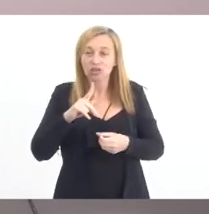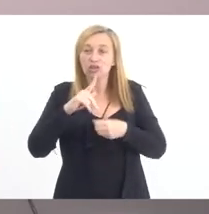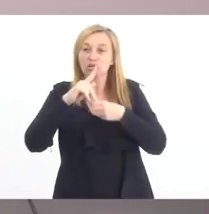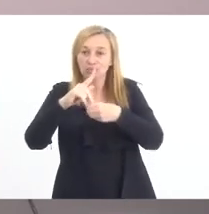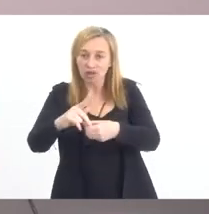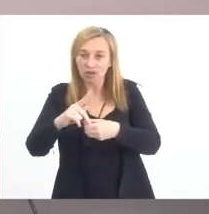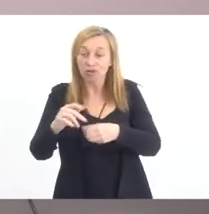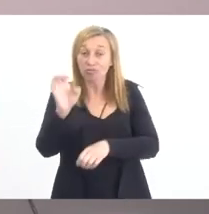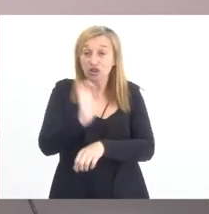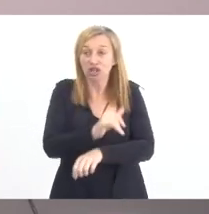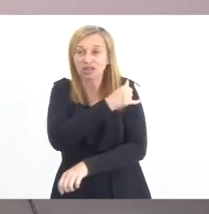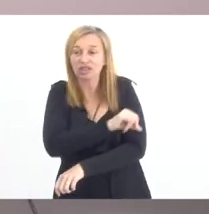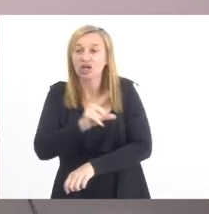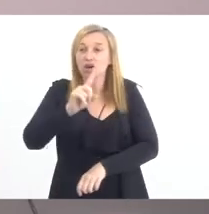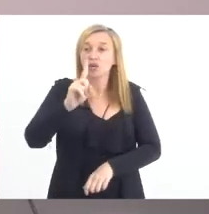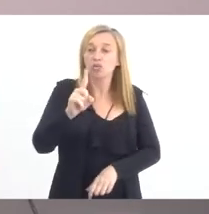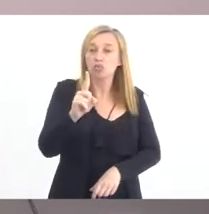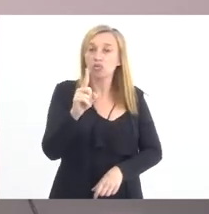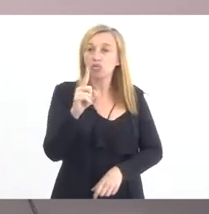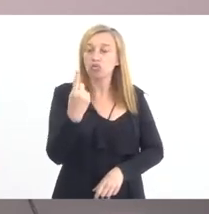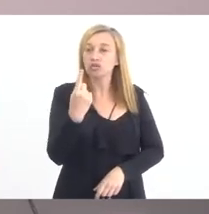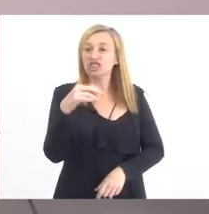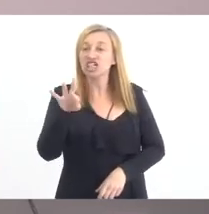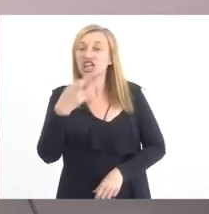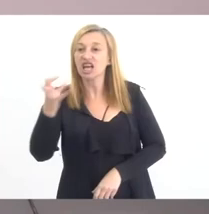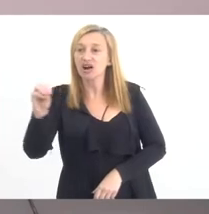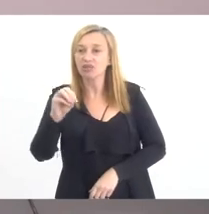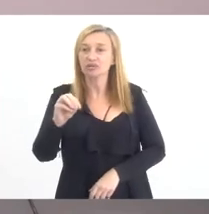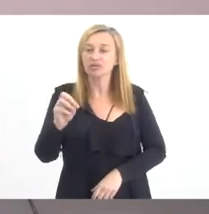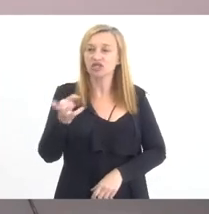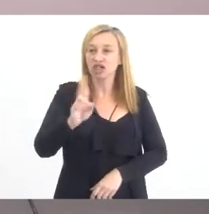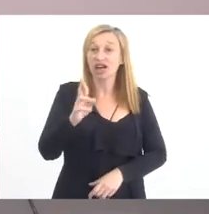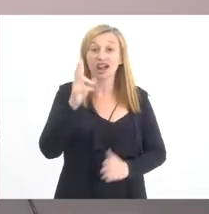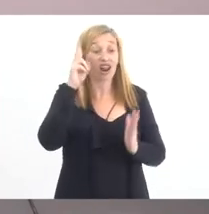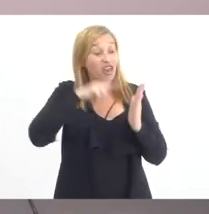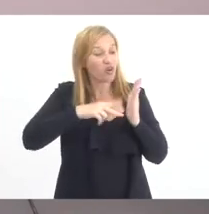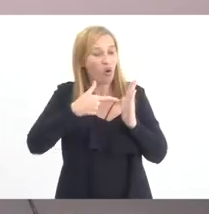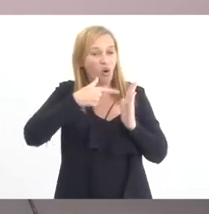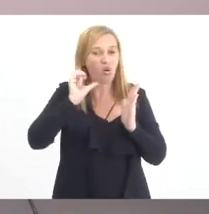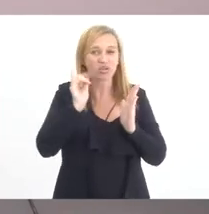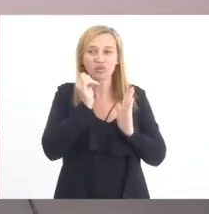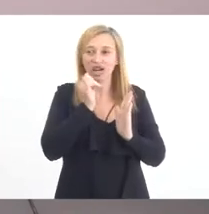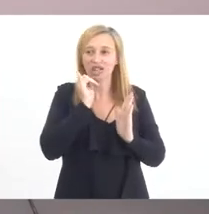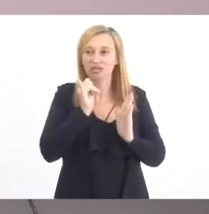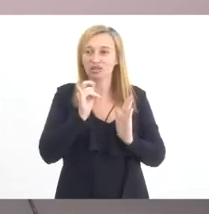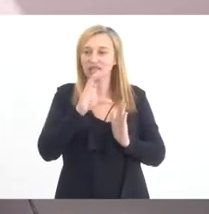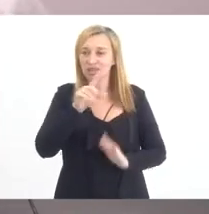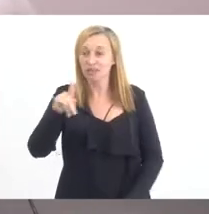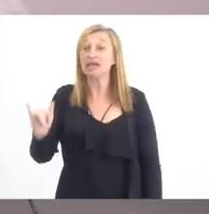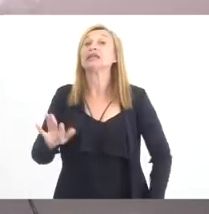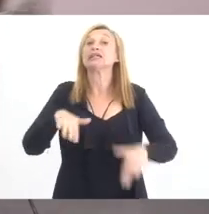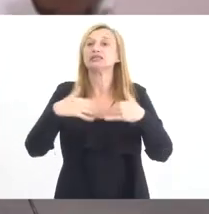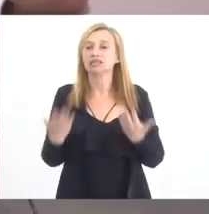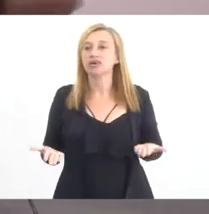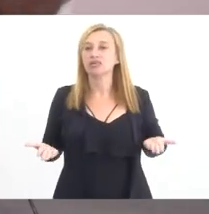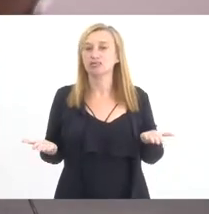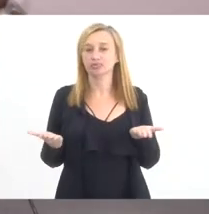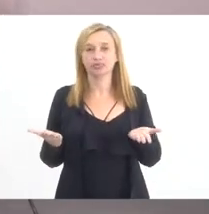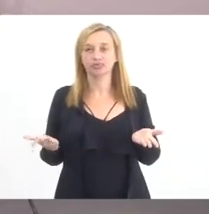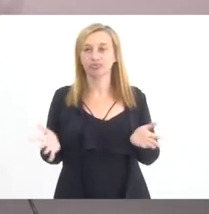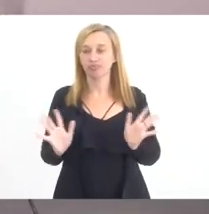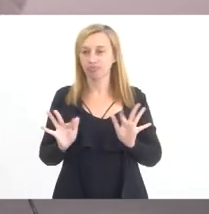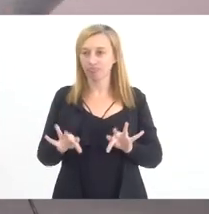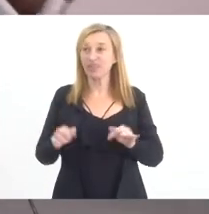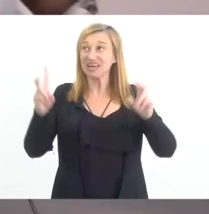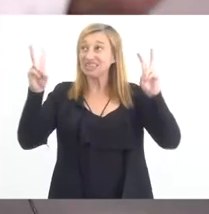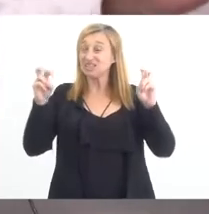com o Estado do Rio de Janeiro passa de 1 trilhão de reais. E foi feita a leitura ontem do relatório dessa CPI. Então, cai por terra